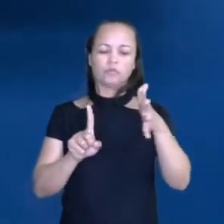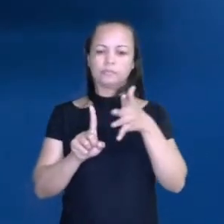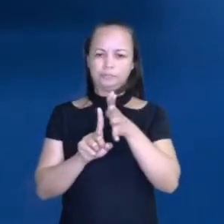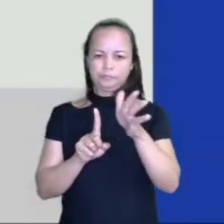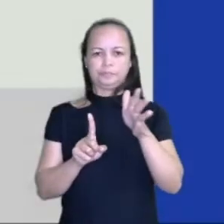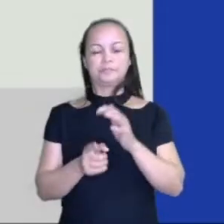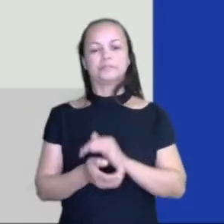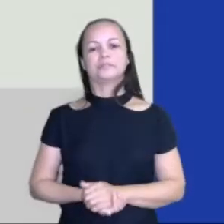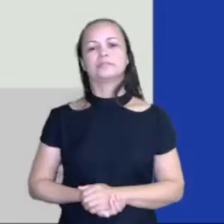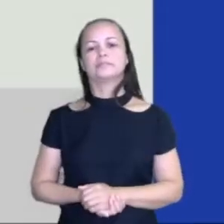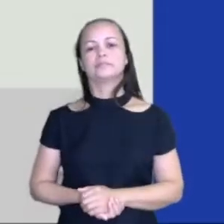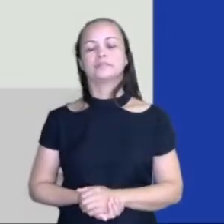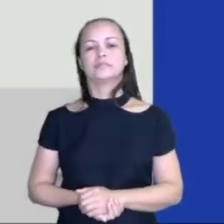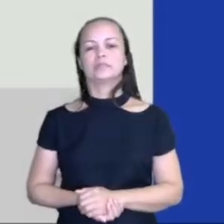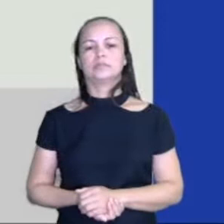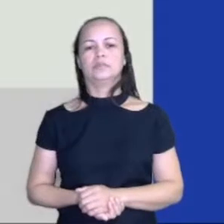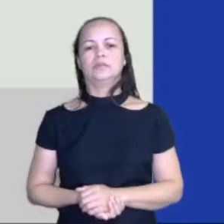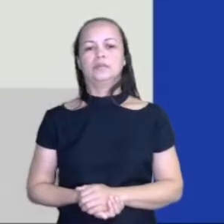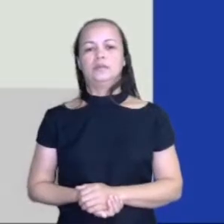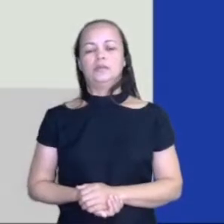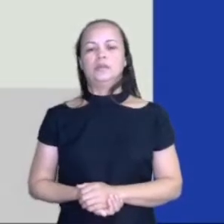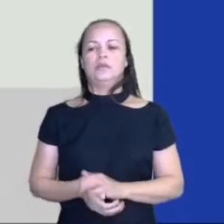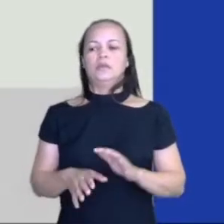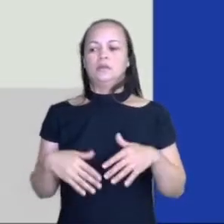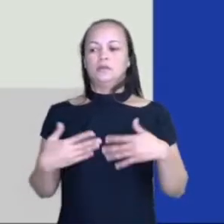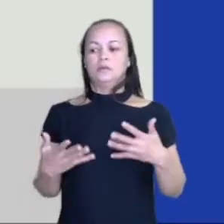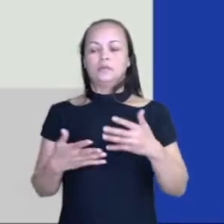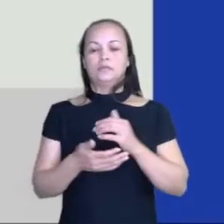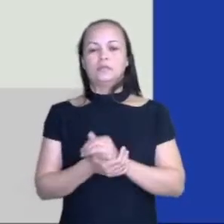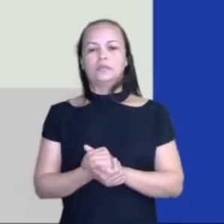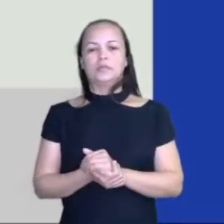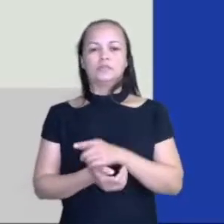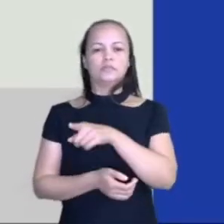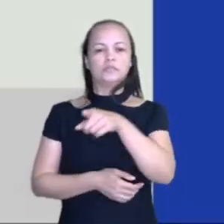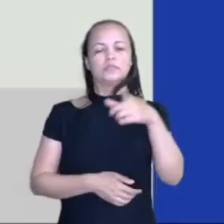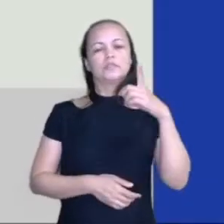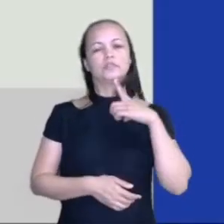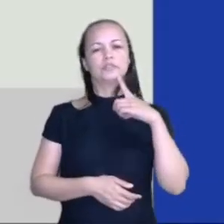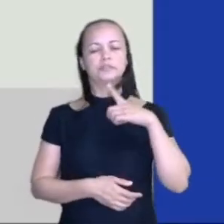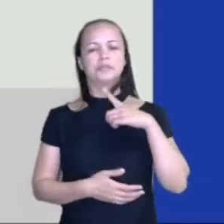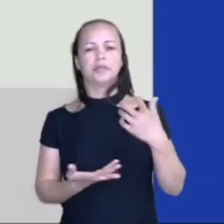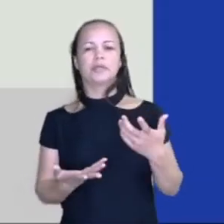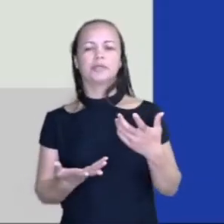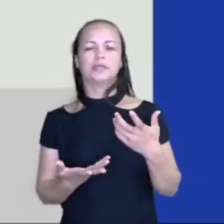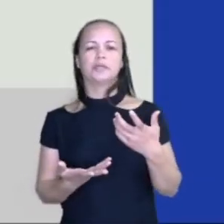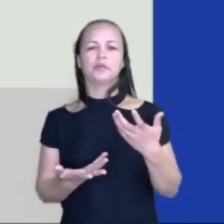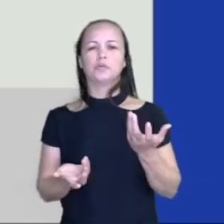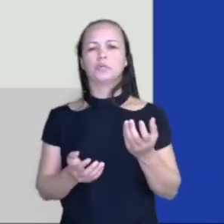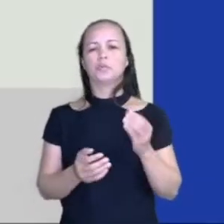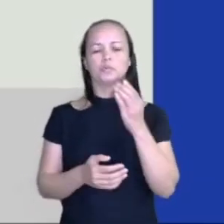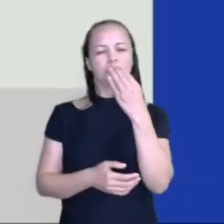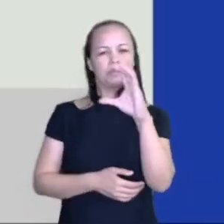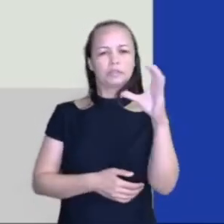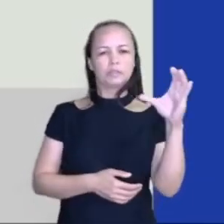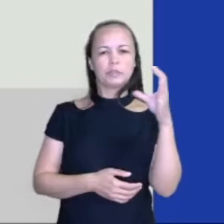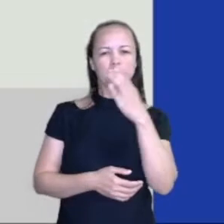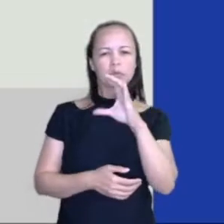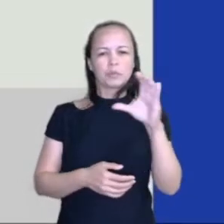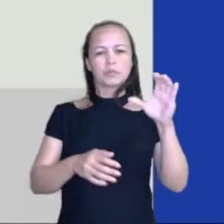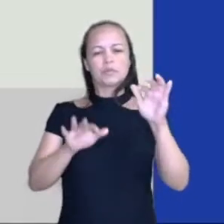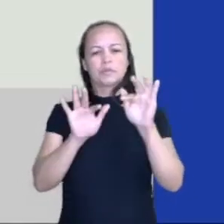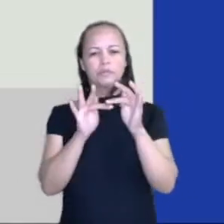bom então Quais são as vantagens de vocês ter um o circuito simples tá